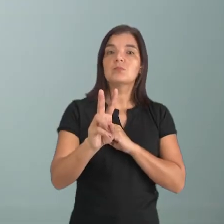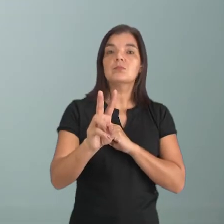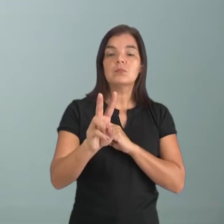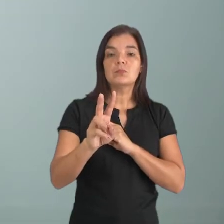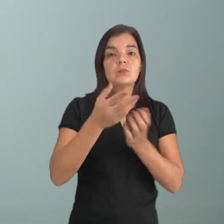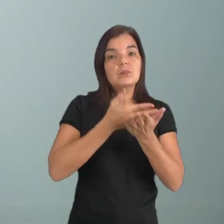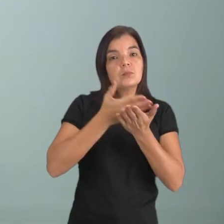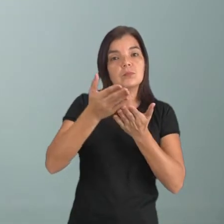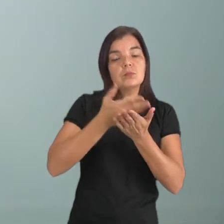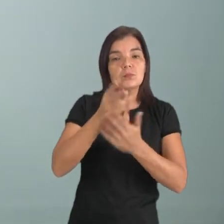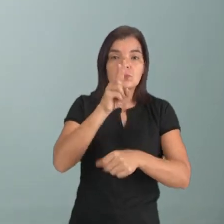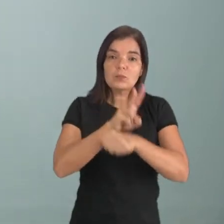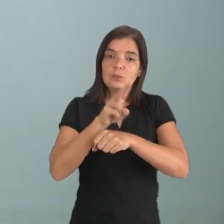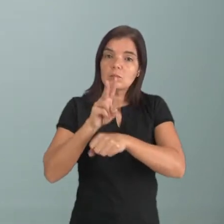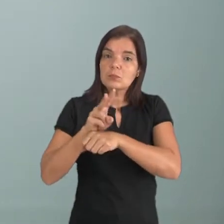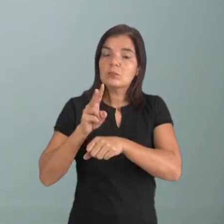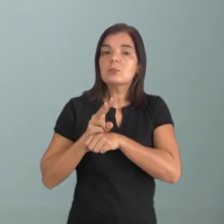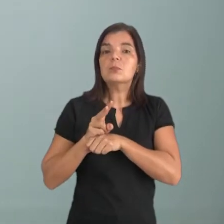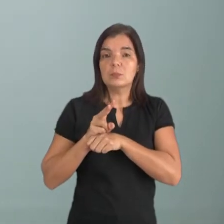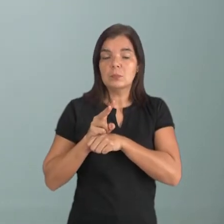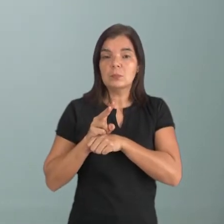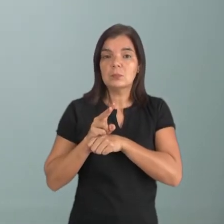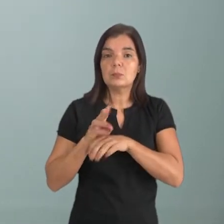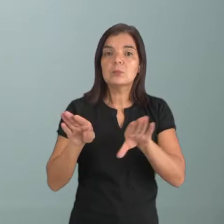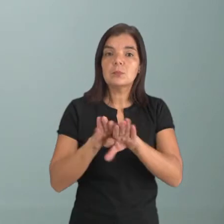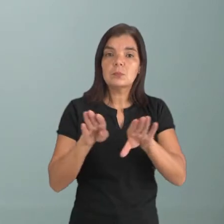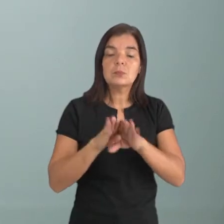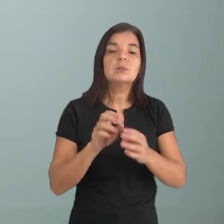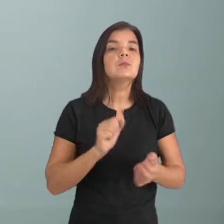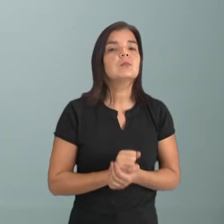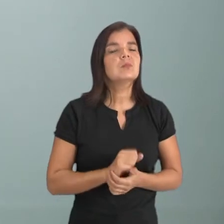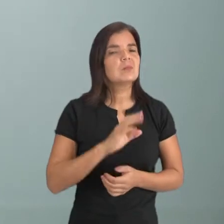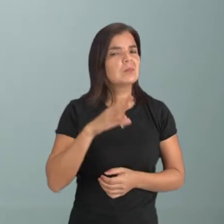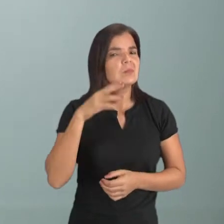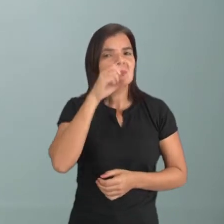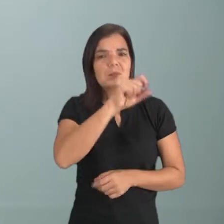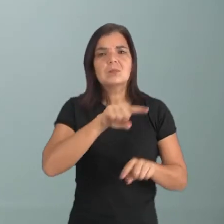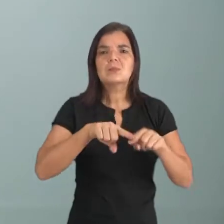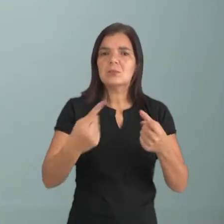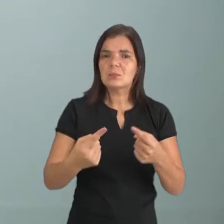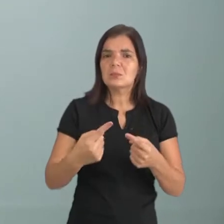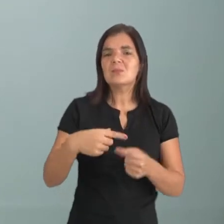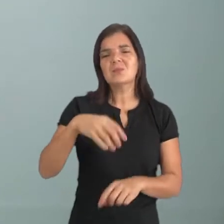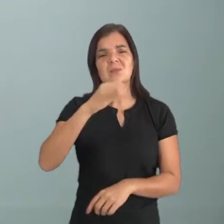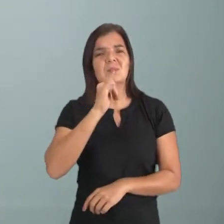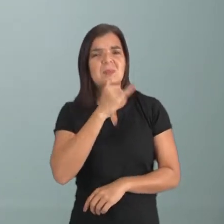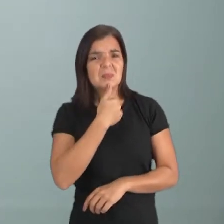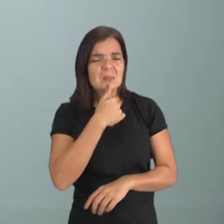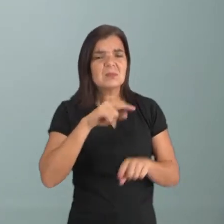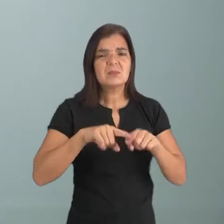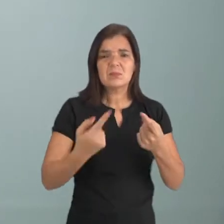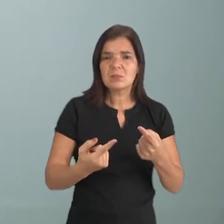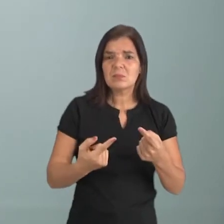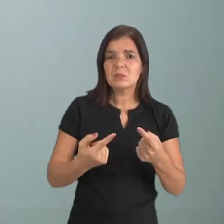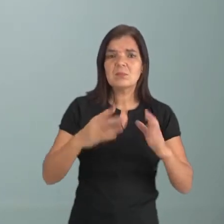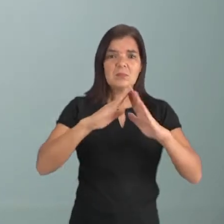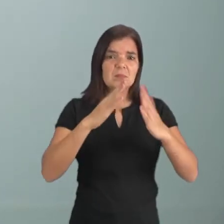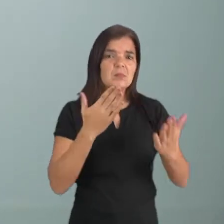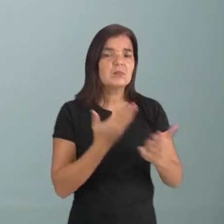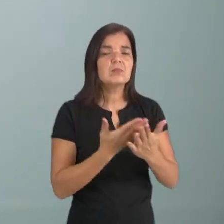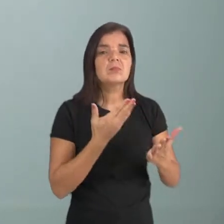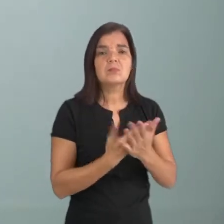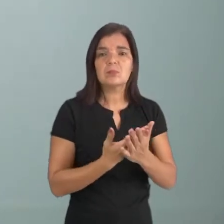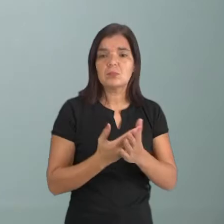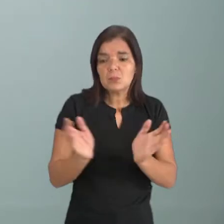princípios, conservar esses princípios para não se deixar levar, para de repente você ser ridicularizado, ser banalizado na sua escola, na